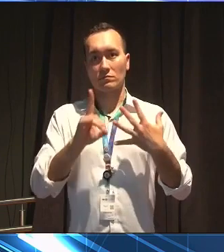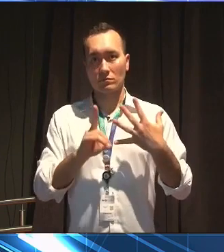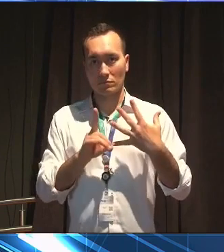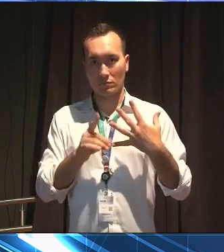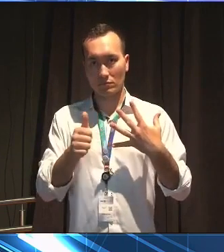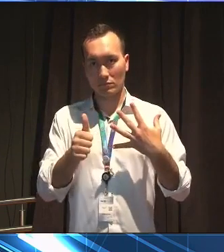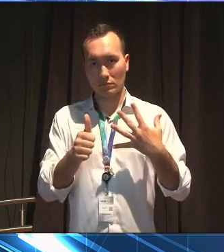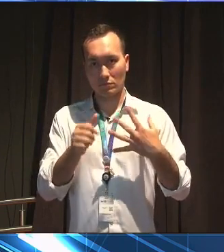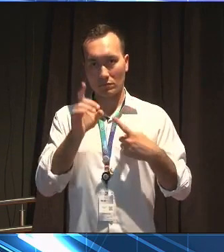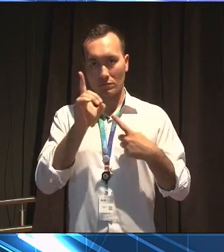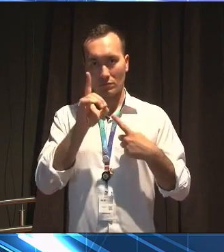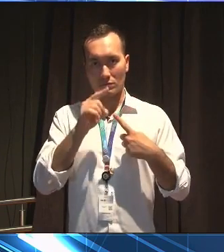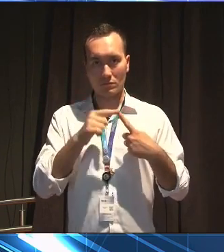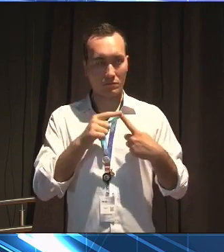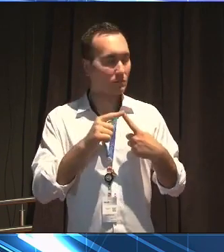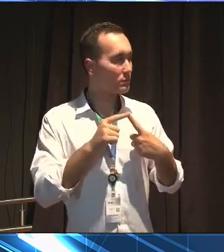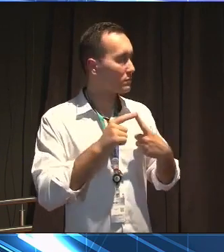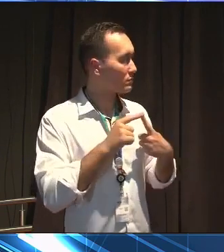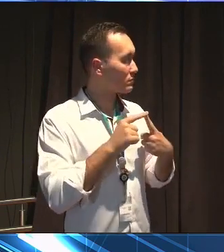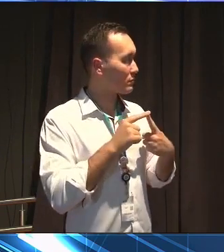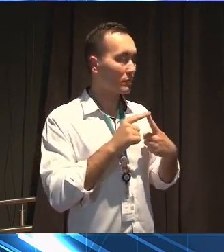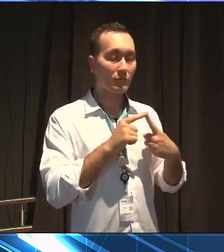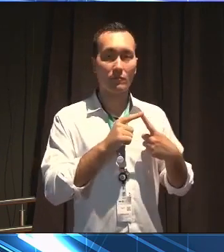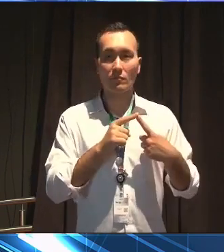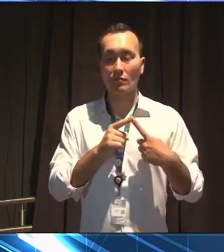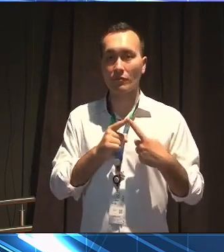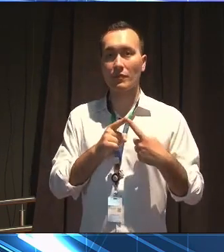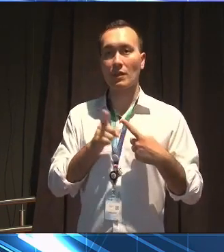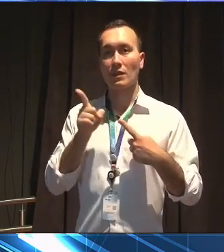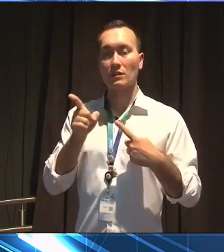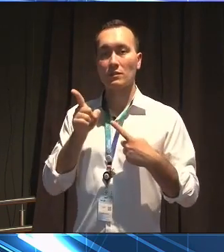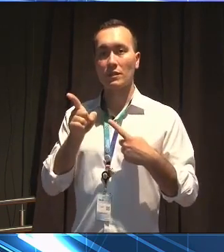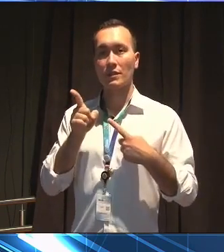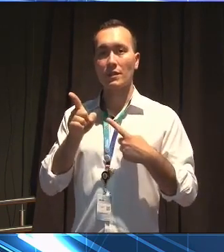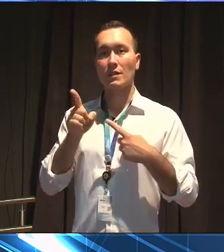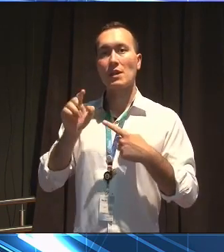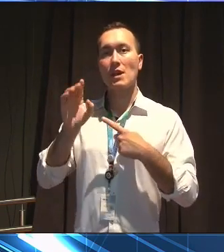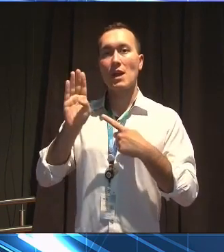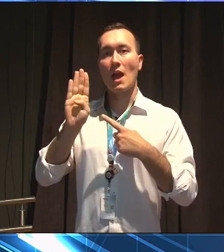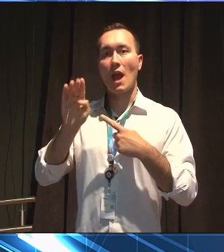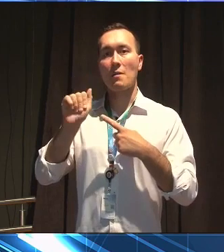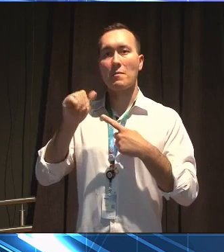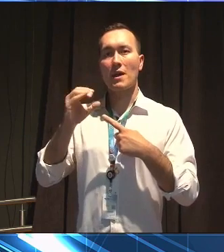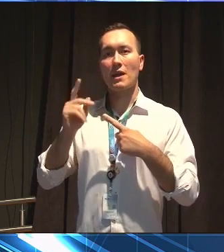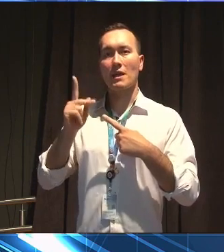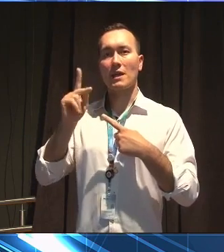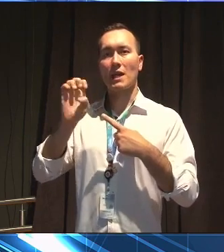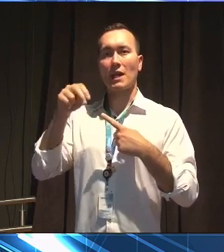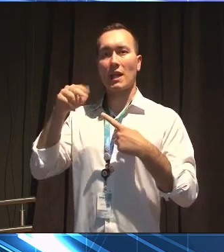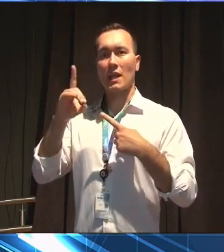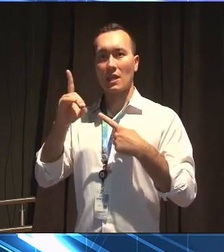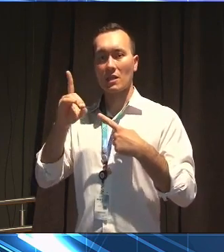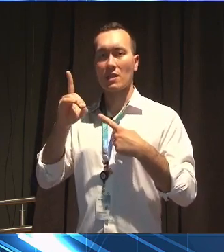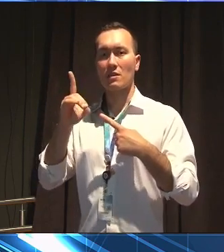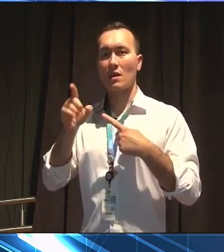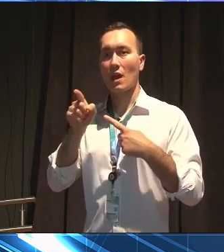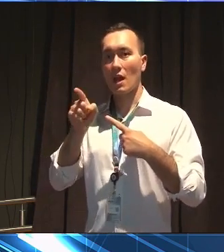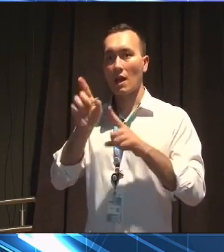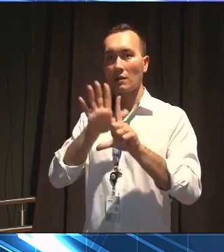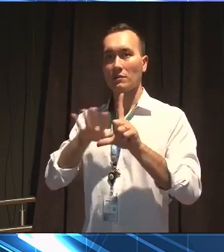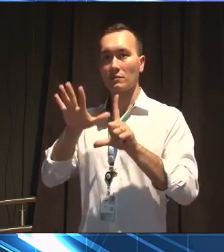meu back-end, eu mando um cookie, pode ser também de uma biblioteca JavaScript, eu mando um cookie. E a partir desse